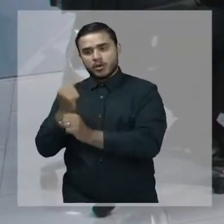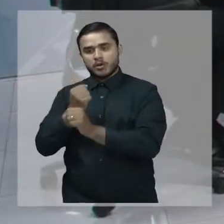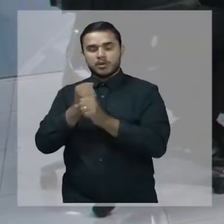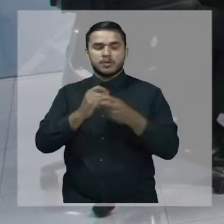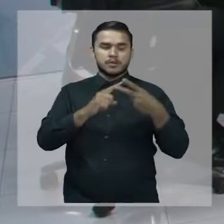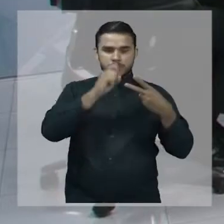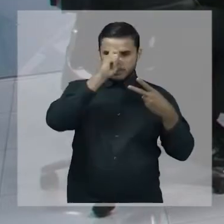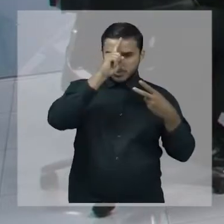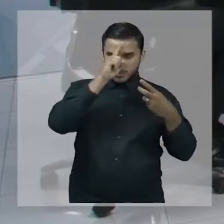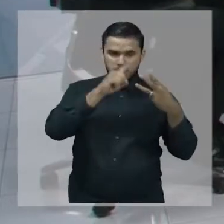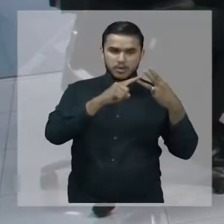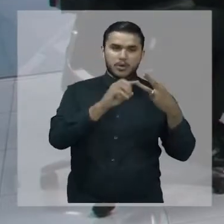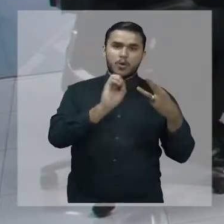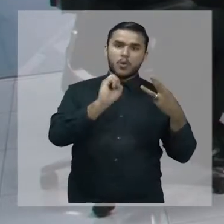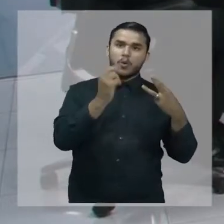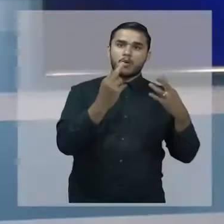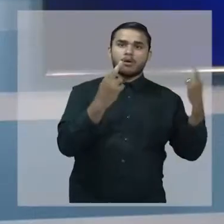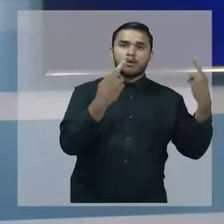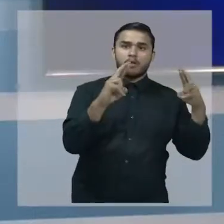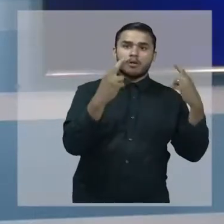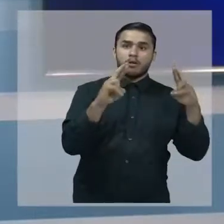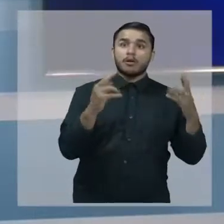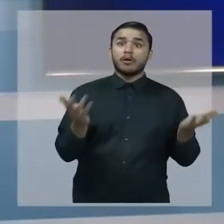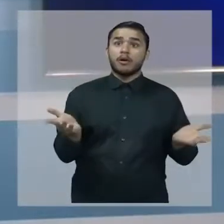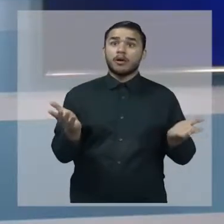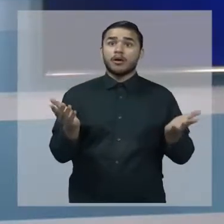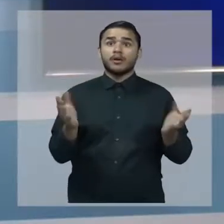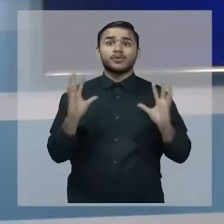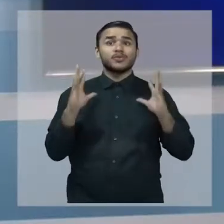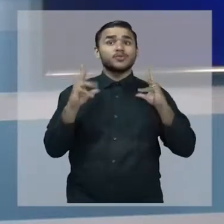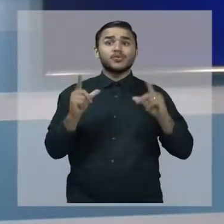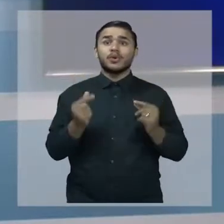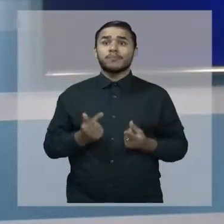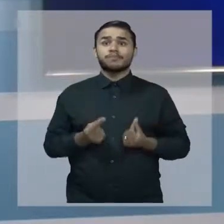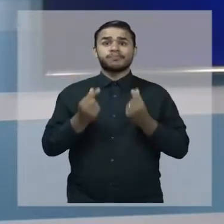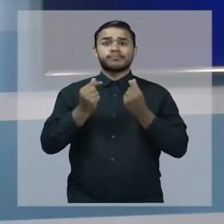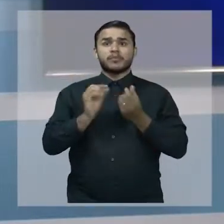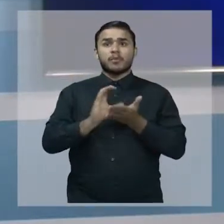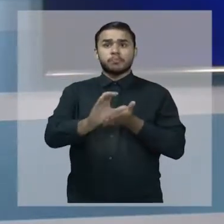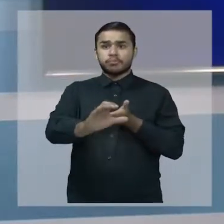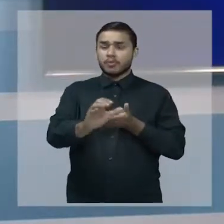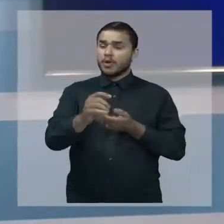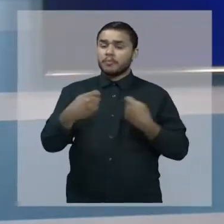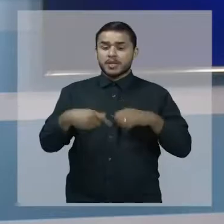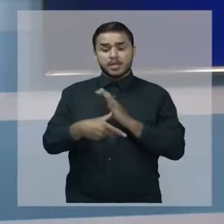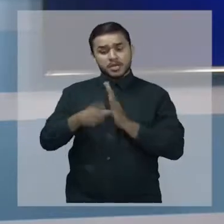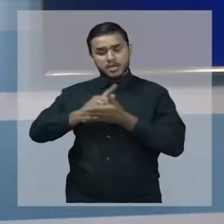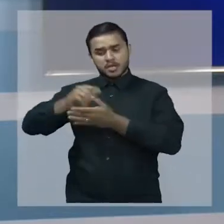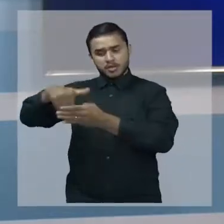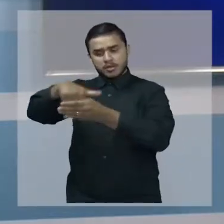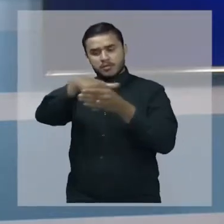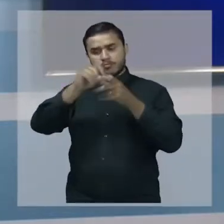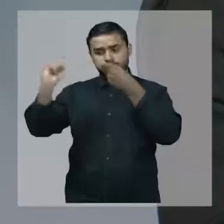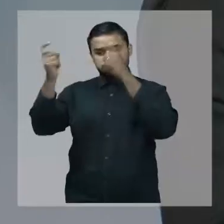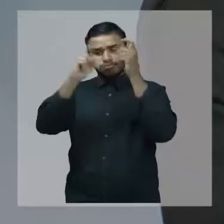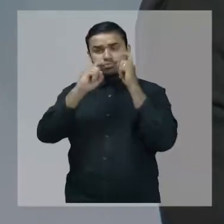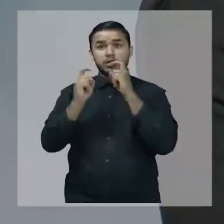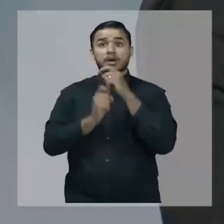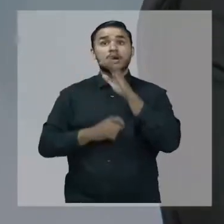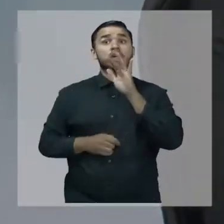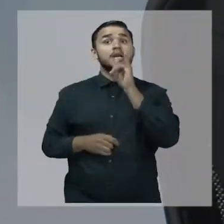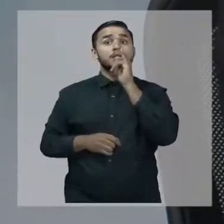fazer uma estrada ou fazer um hospital. Hoje, o dinheiro é todo carimbado que vem lá de Brasília. Então, o Pacto Federativo nada mais é do